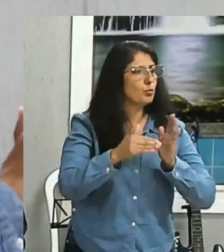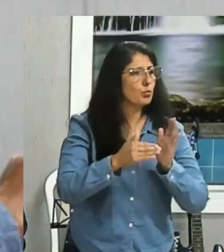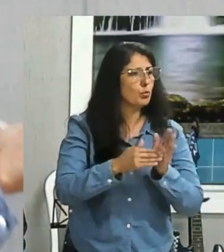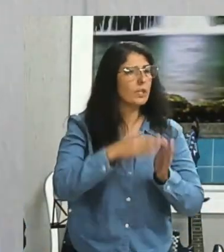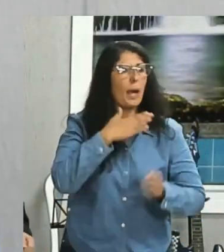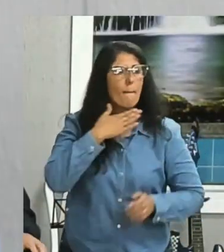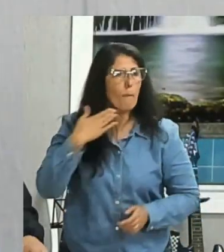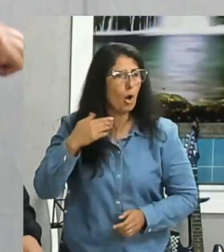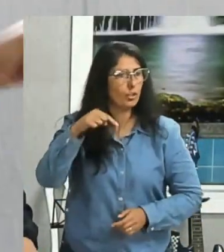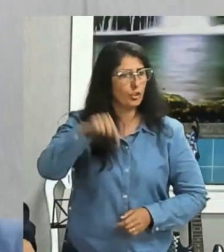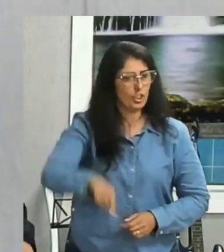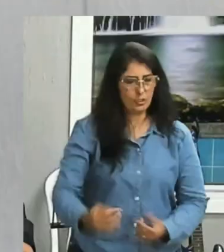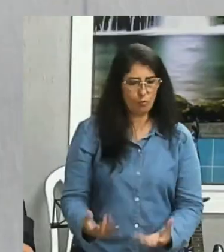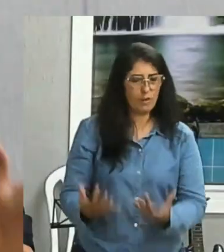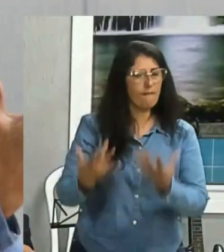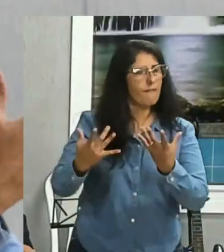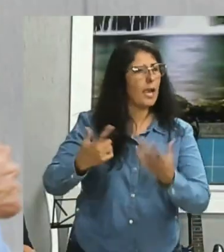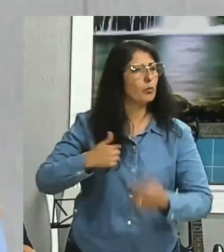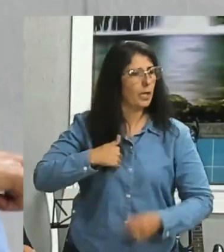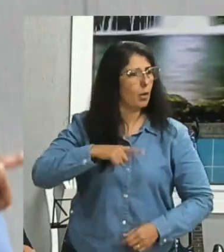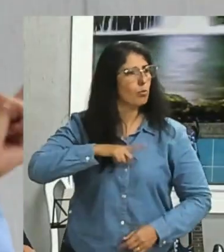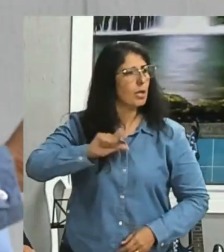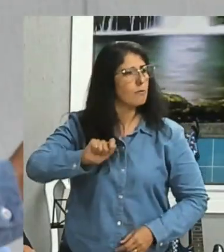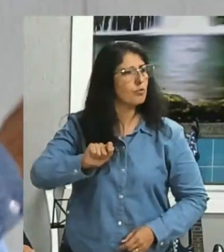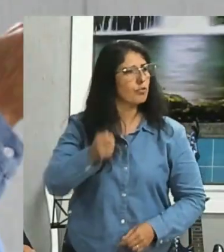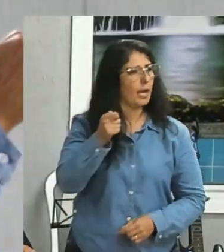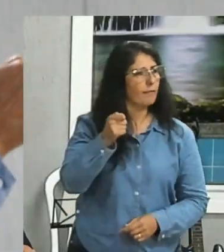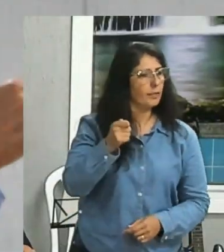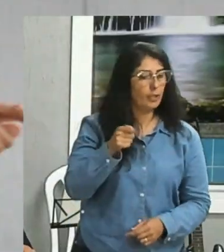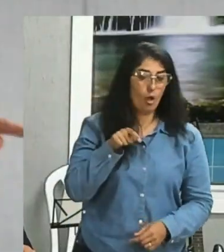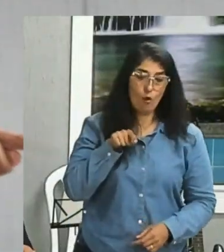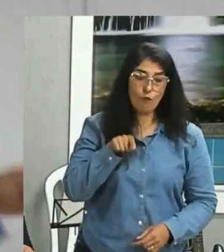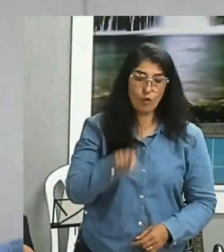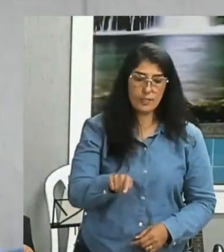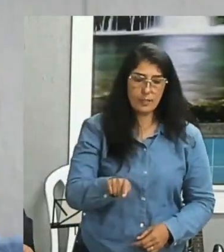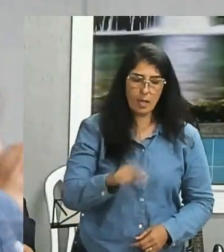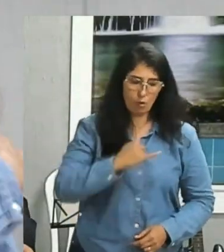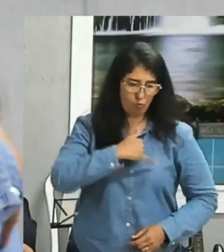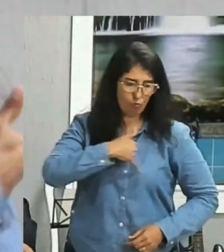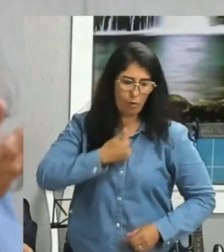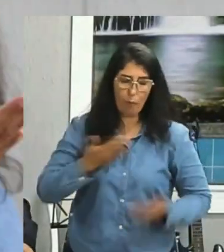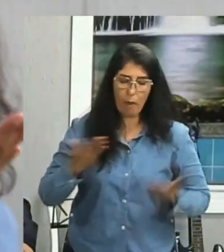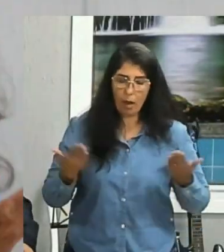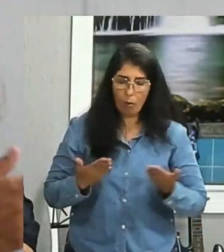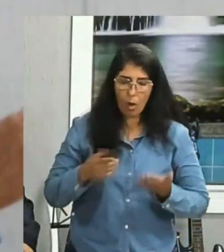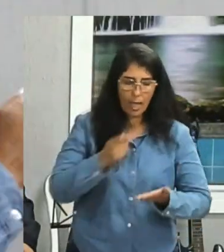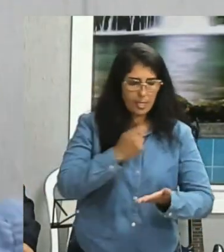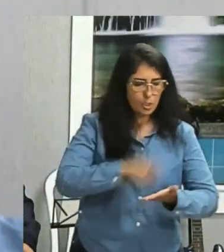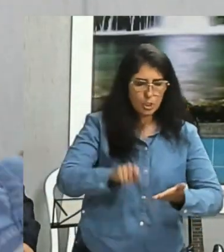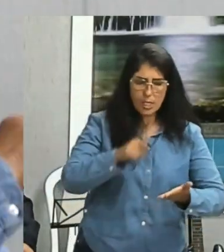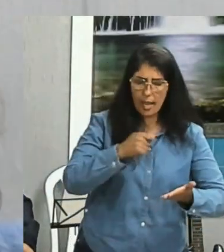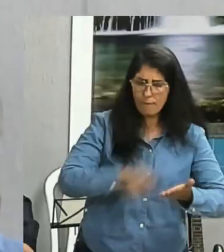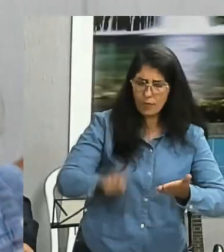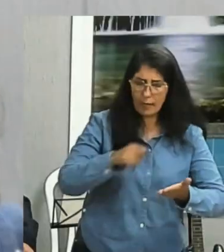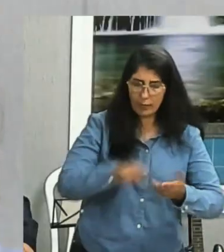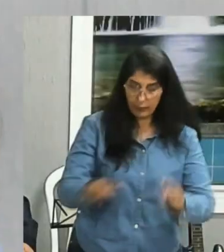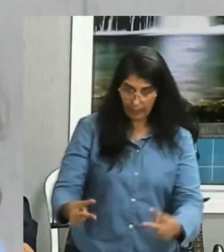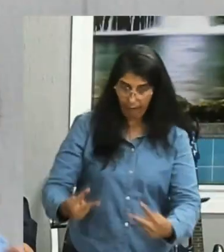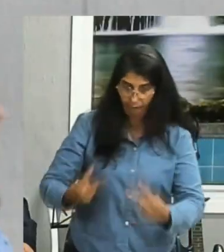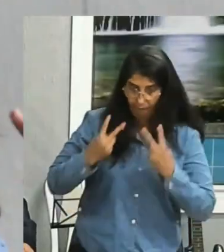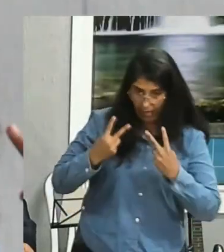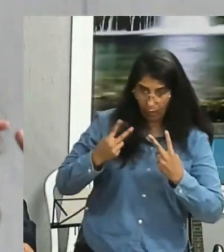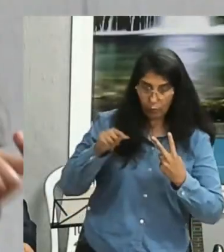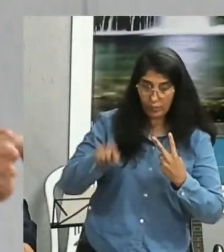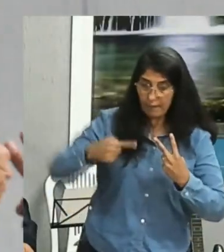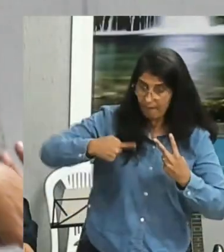inferno. Escreve, pois, as coisas que viste, e as que são, e as que hão de